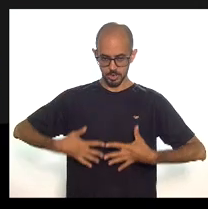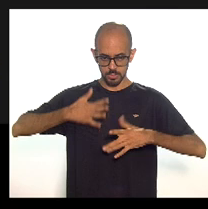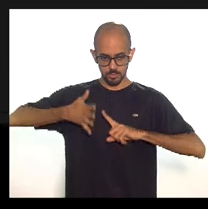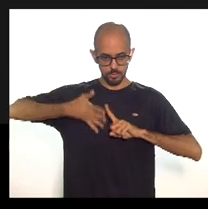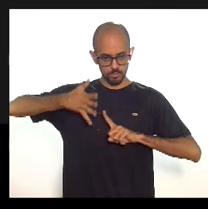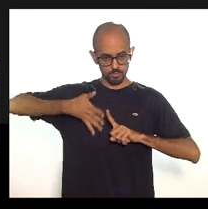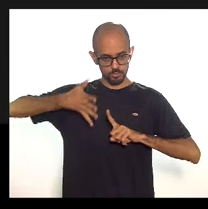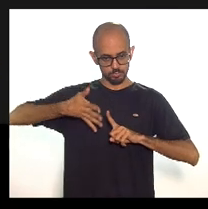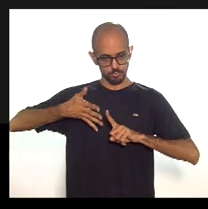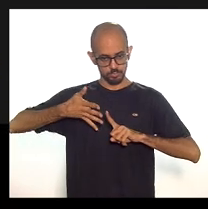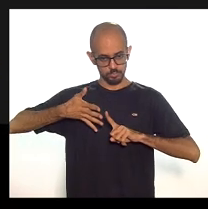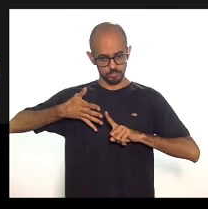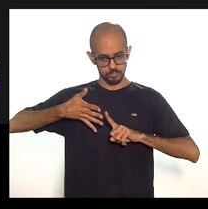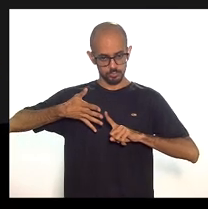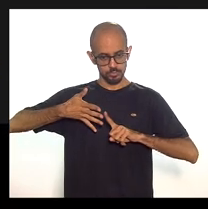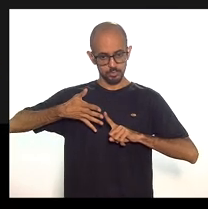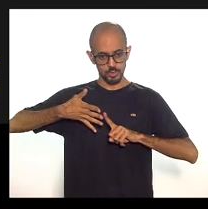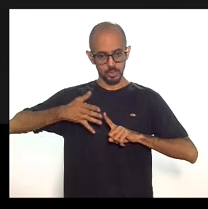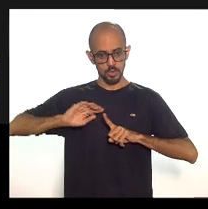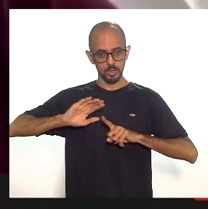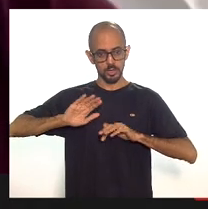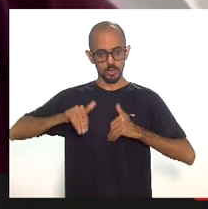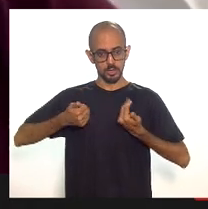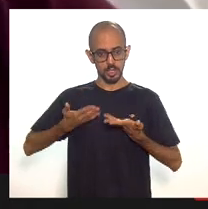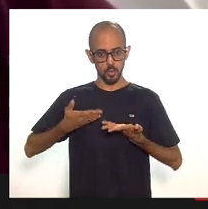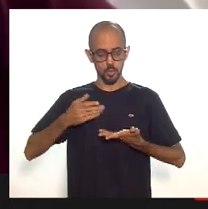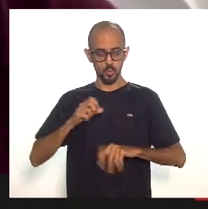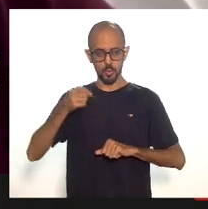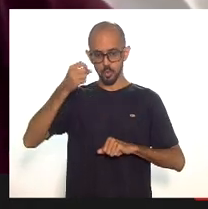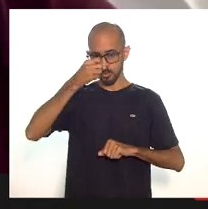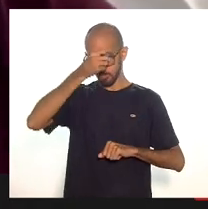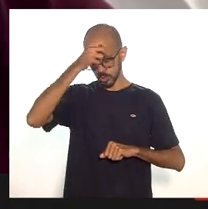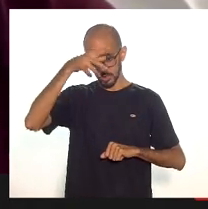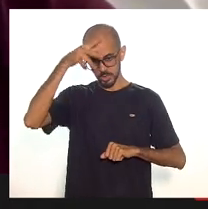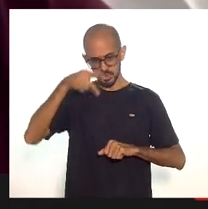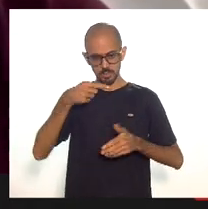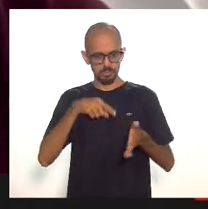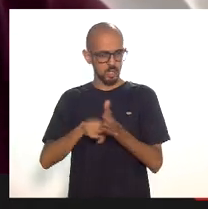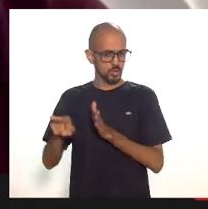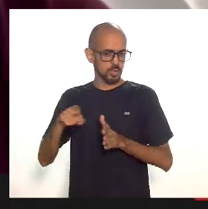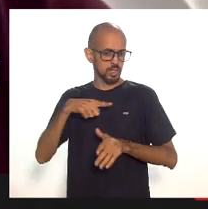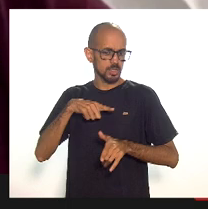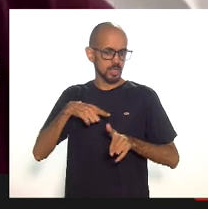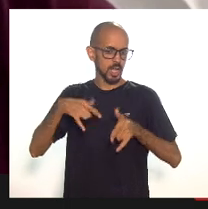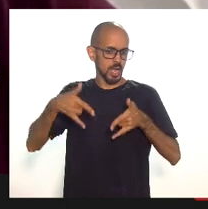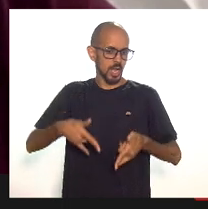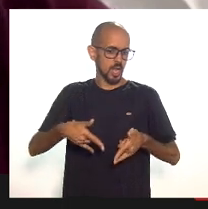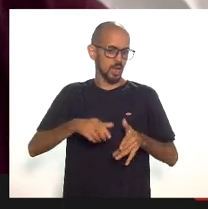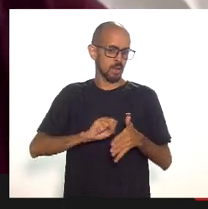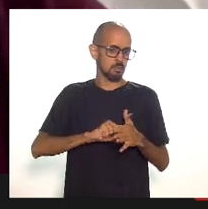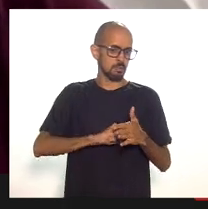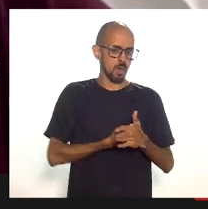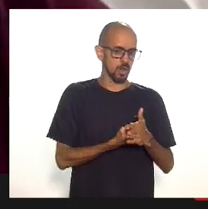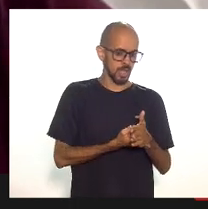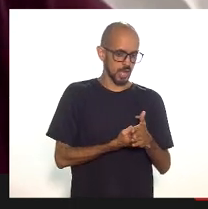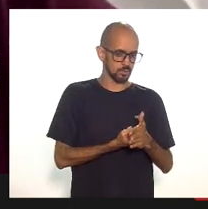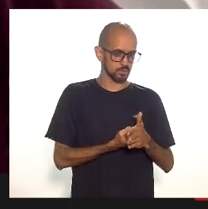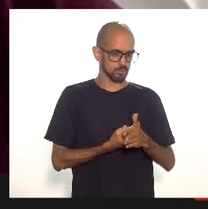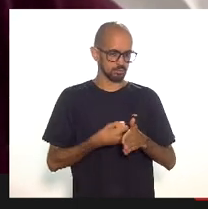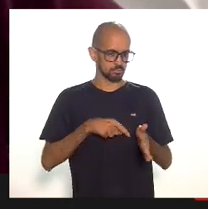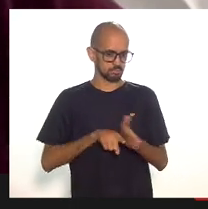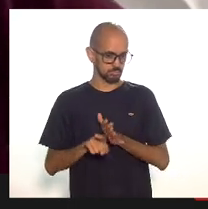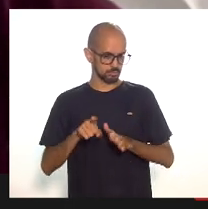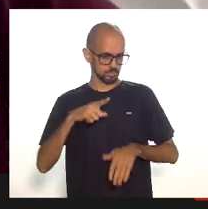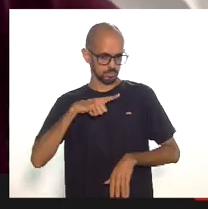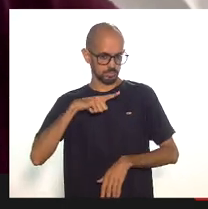Nós temos algo, eu queria objetivamente, o município tem algum leito bloqueado, leito hospitalar bloqueado, que